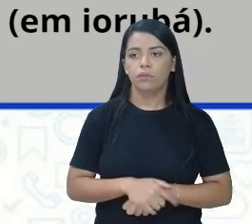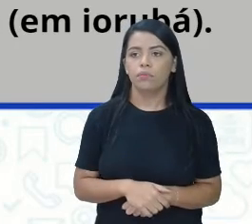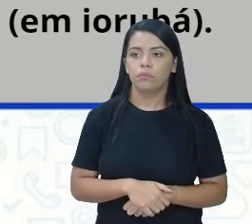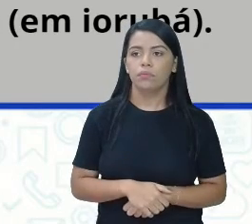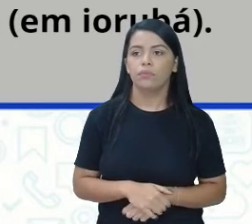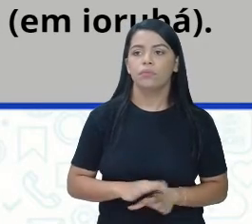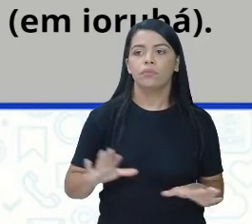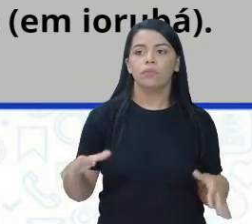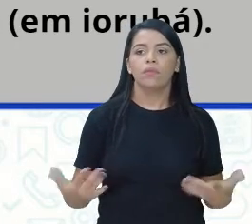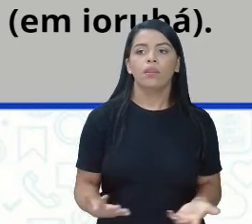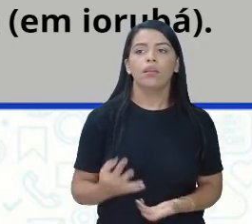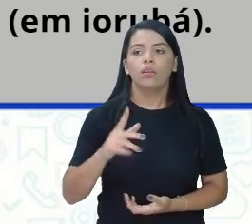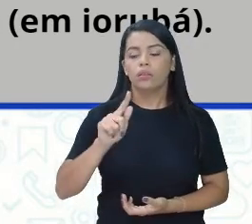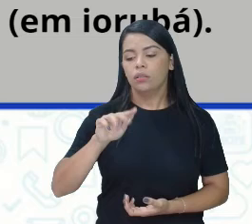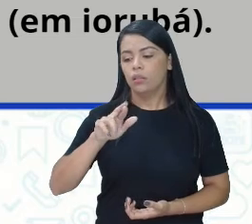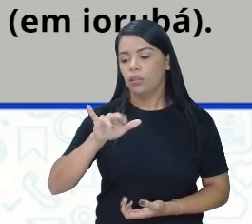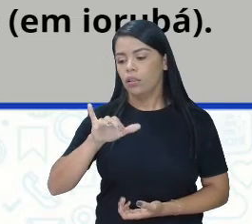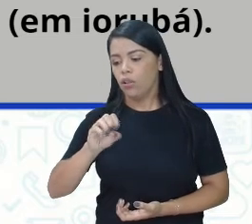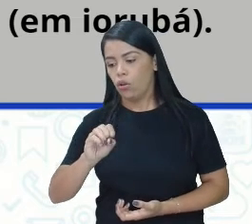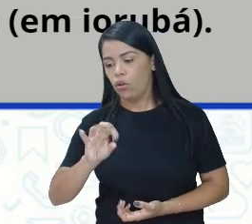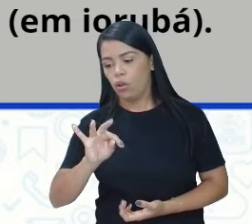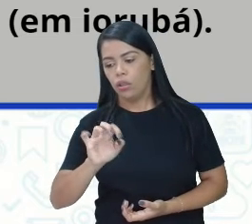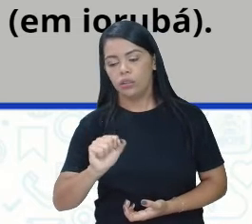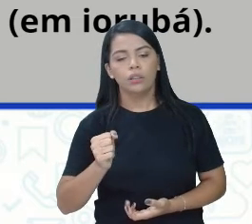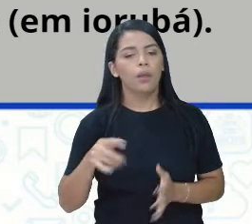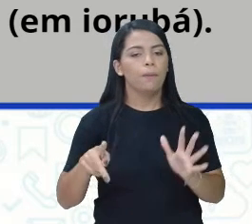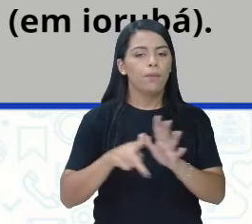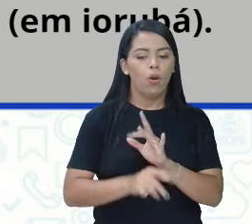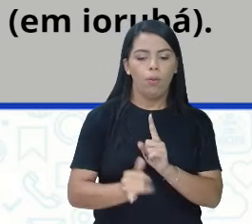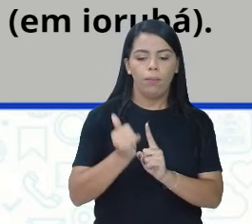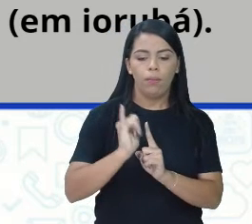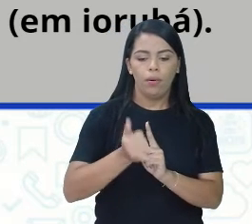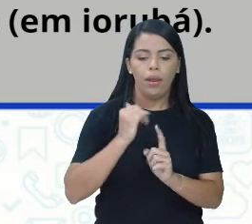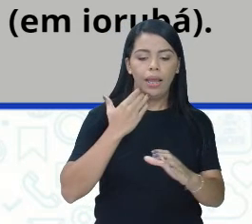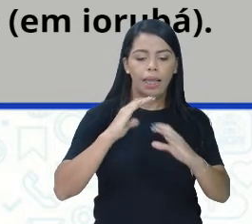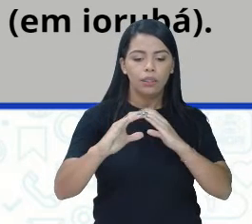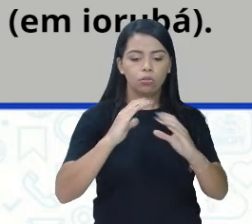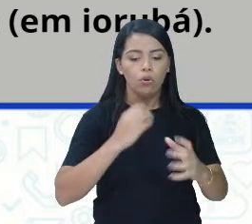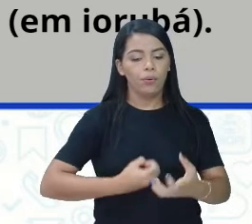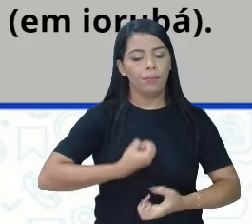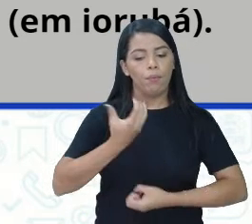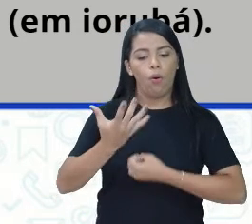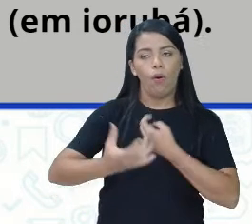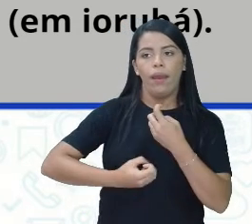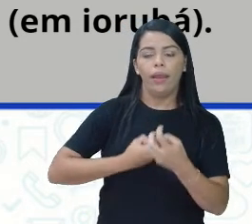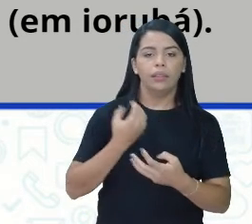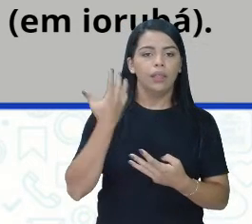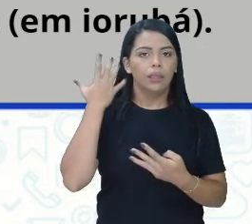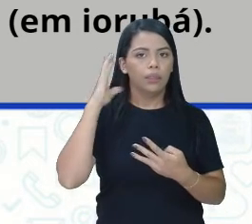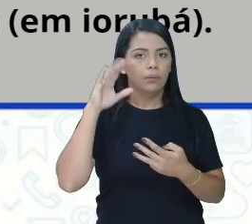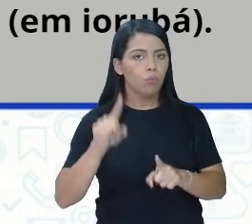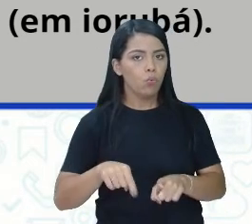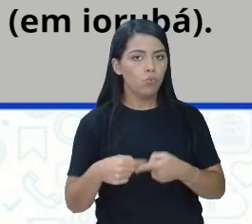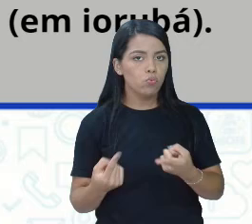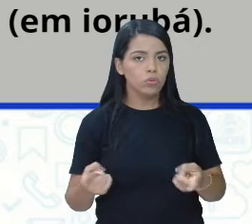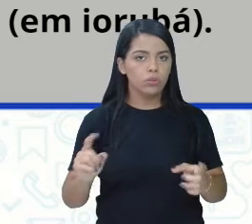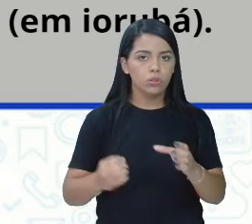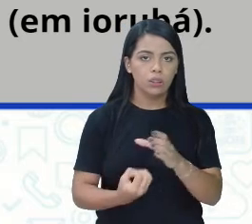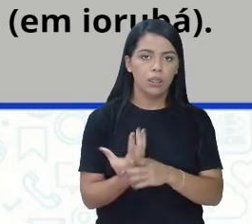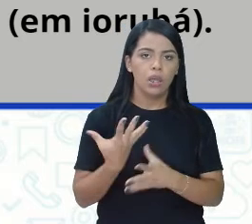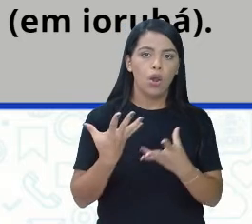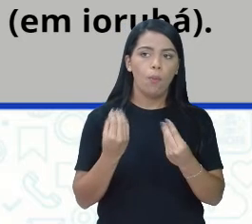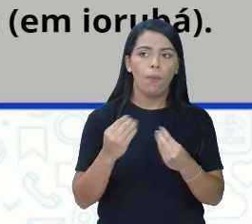Os griots são contadores de história, cantores, poetas e musicistas da África Ocidental. São muito importantes